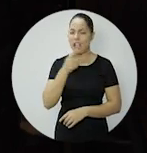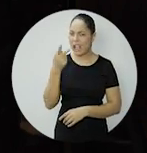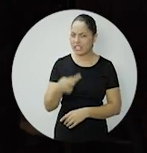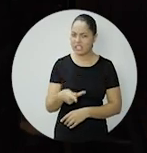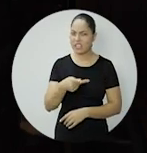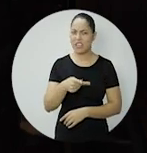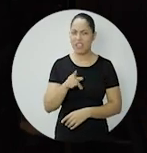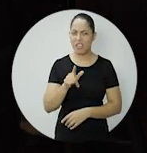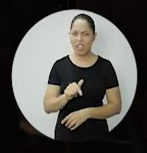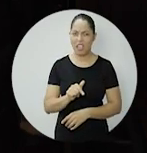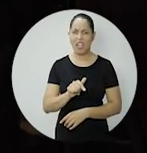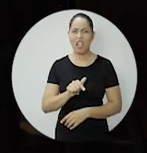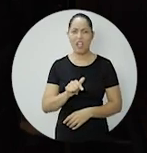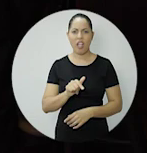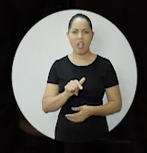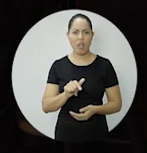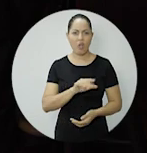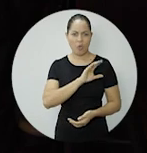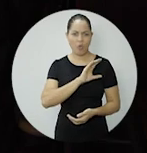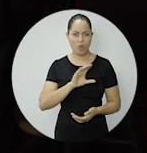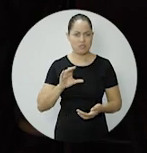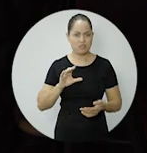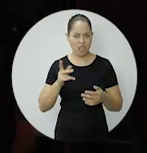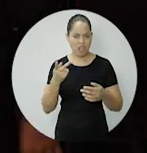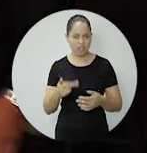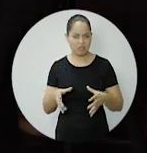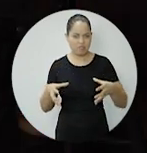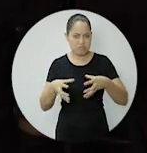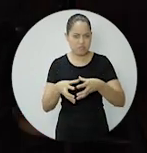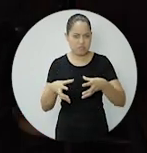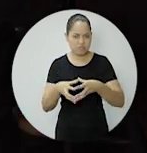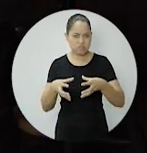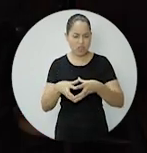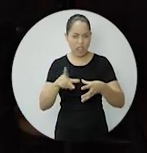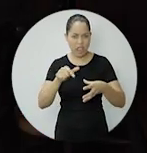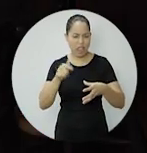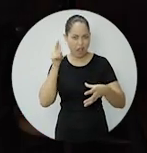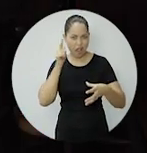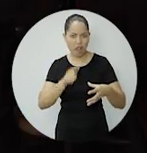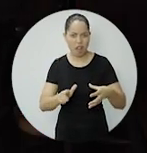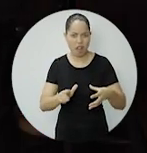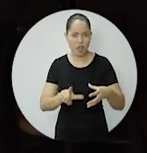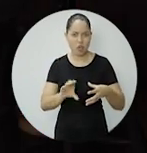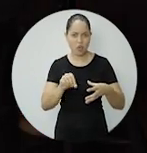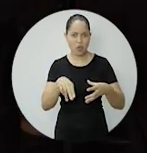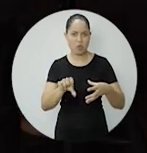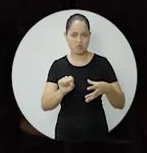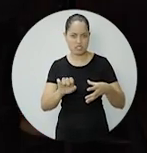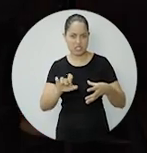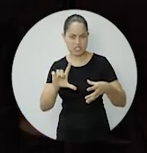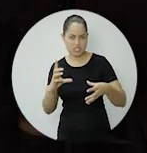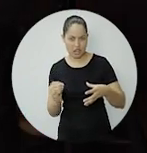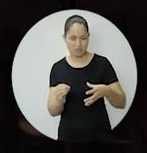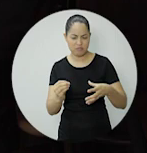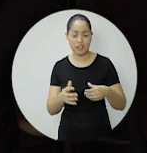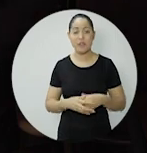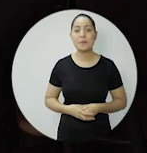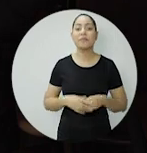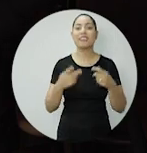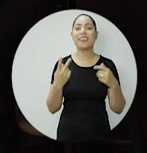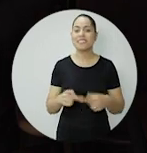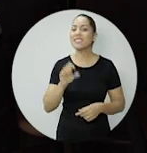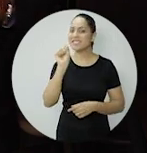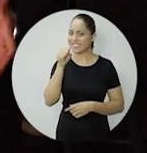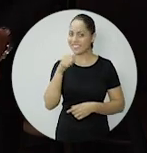aqui é conselho, né, Dr. Pedro? Conselho do Jovem Advogado. Isso, Conselho do Jovem Advogado. Foi uma conquista que nós tivemos em 2015, nós